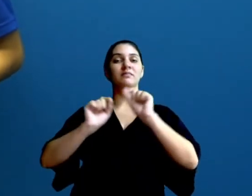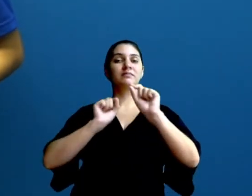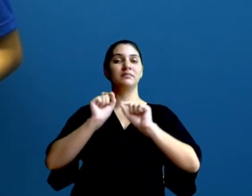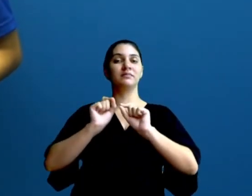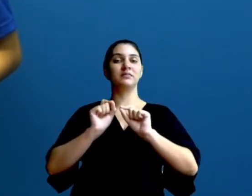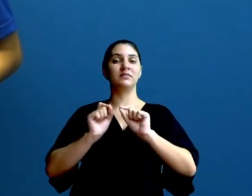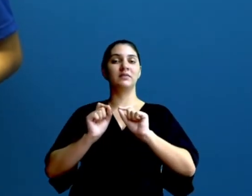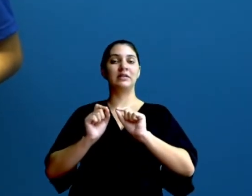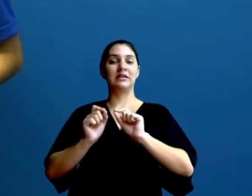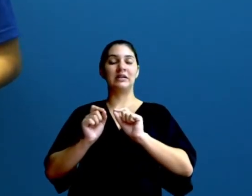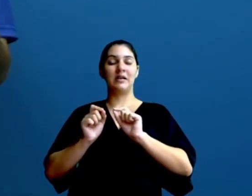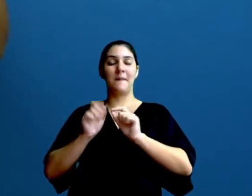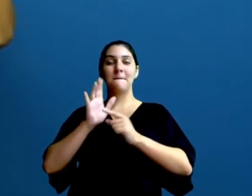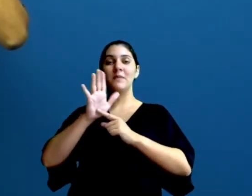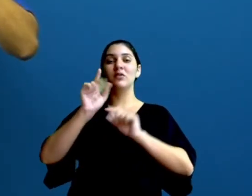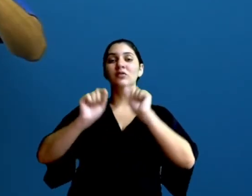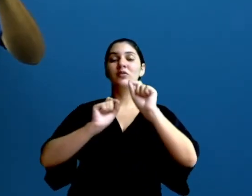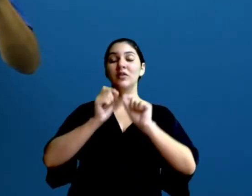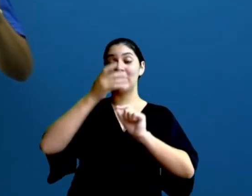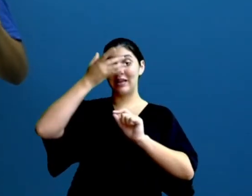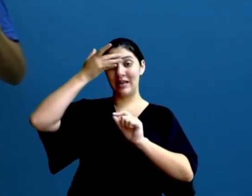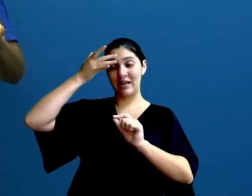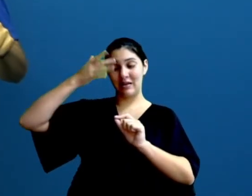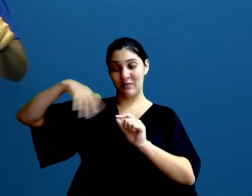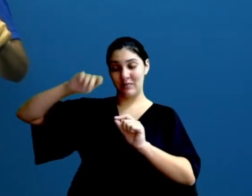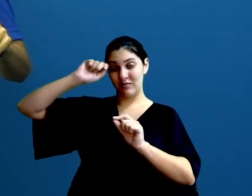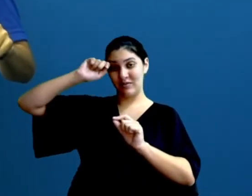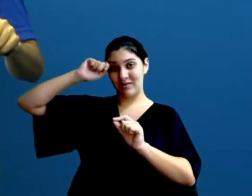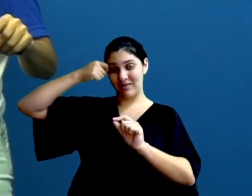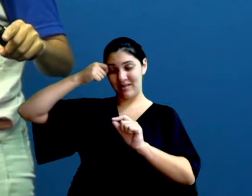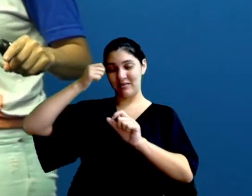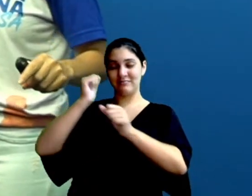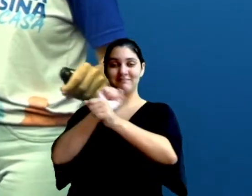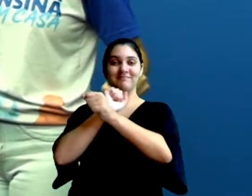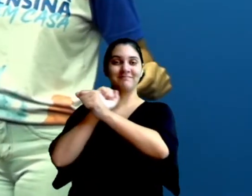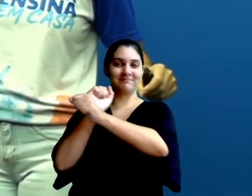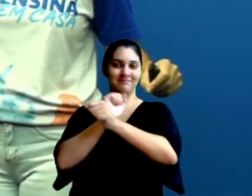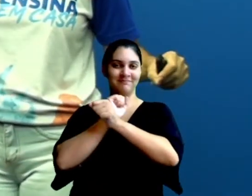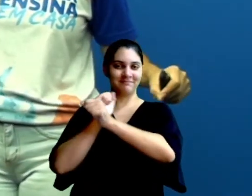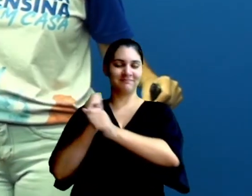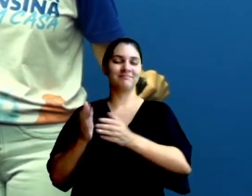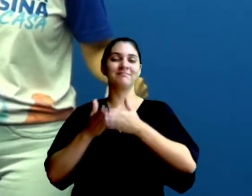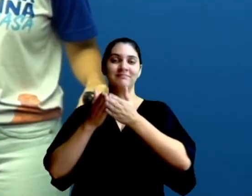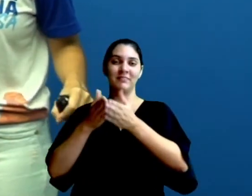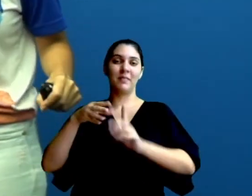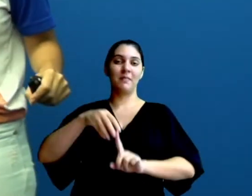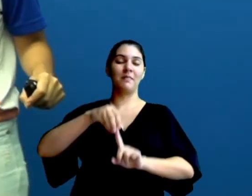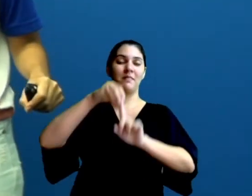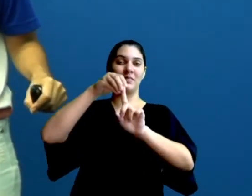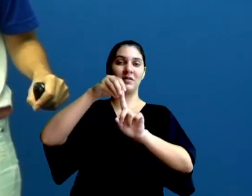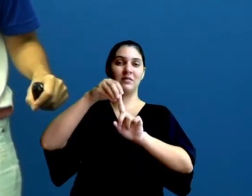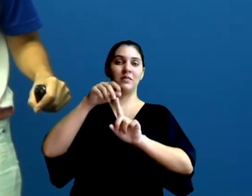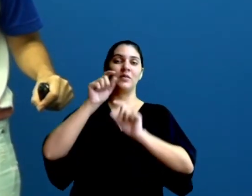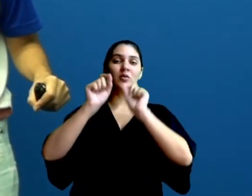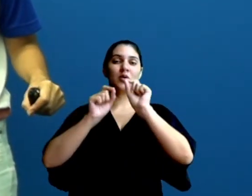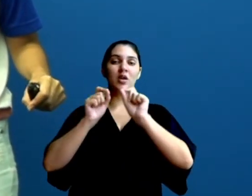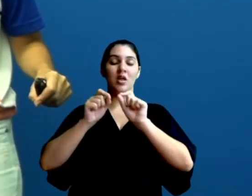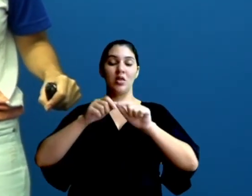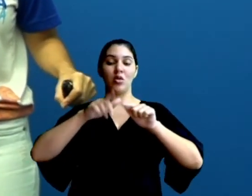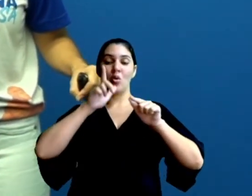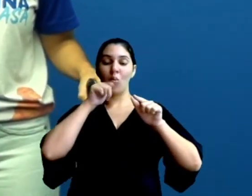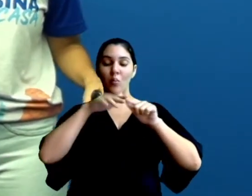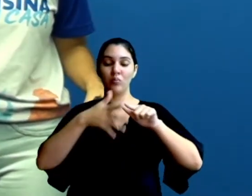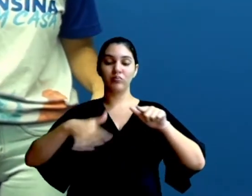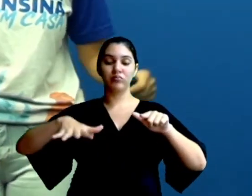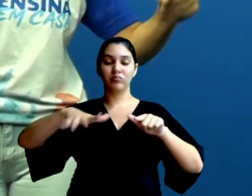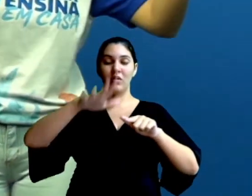estabelecido com o tráfico de pessoas na condição de escravizadas, que vão principalmente vir do continente